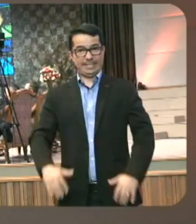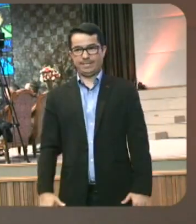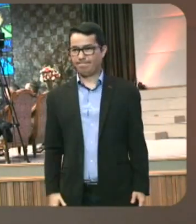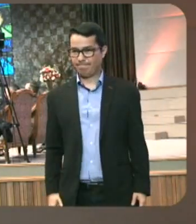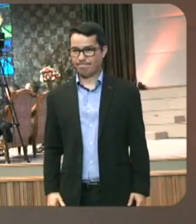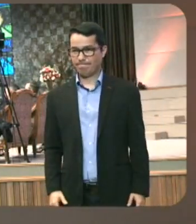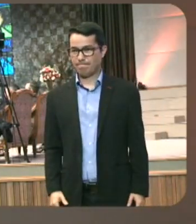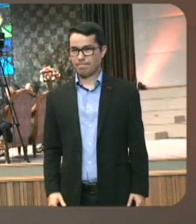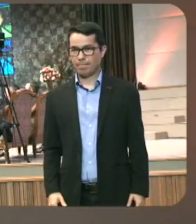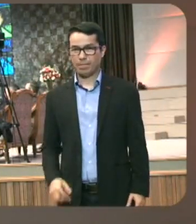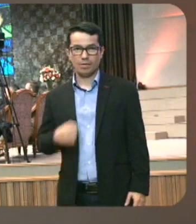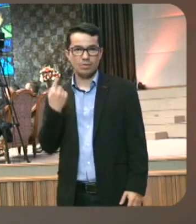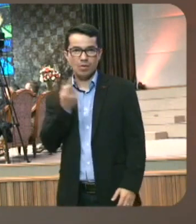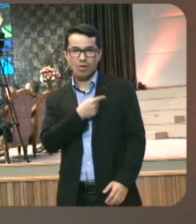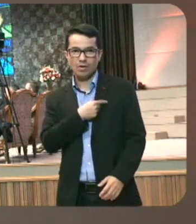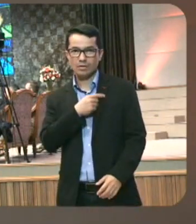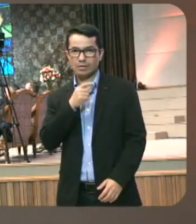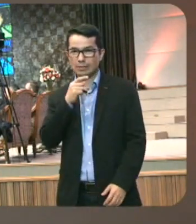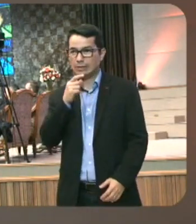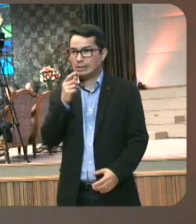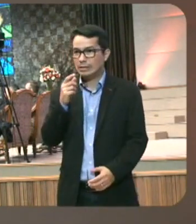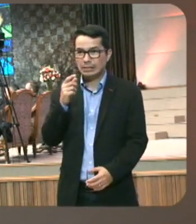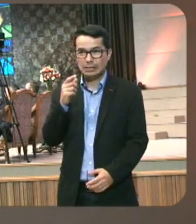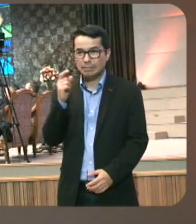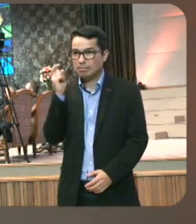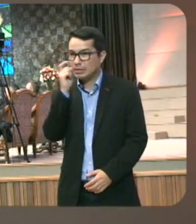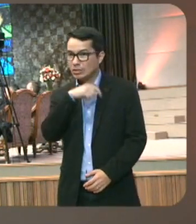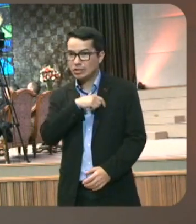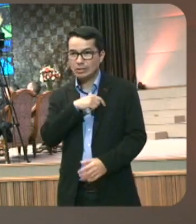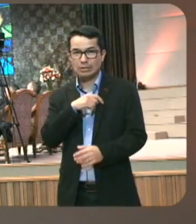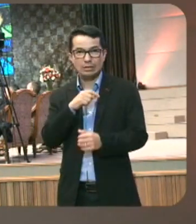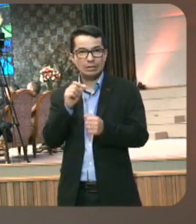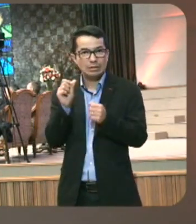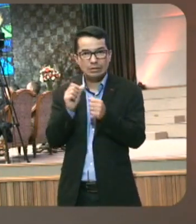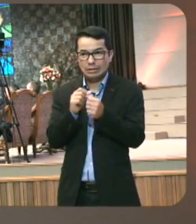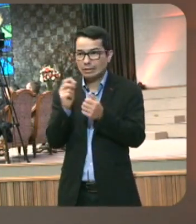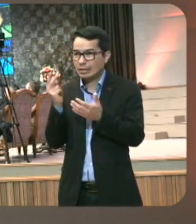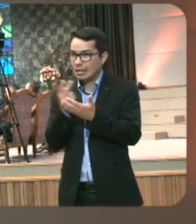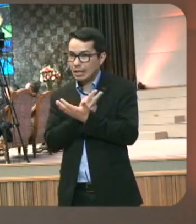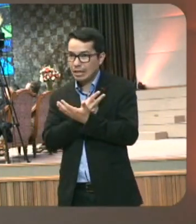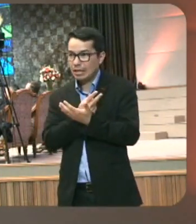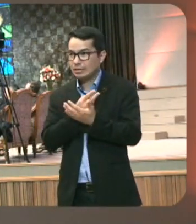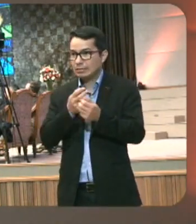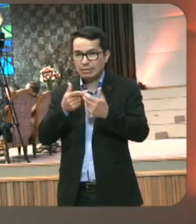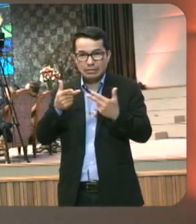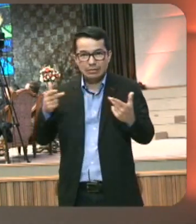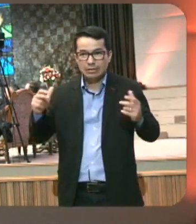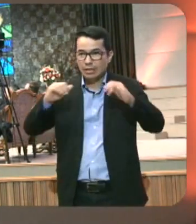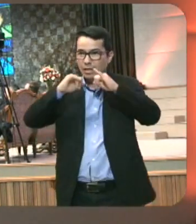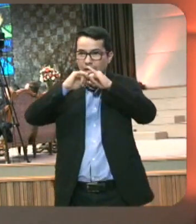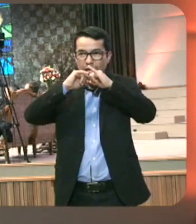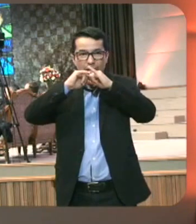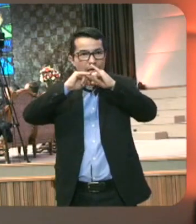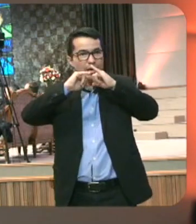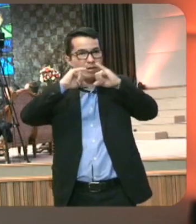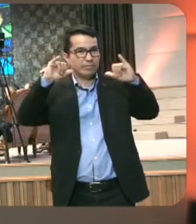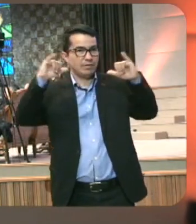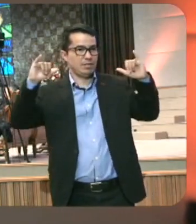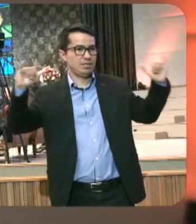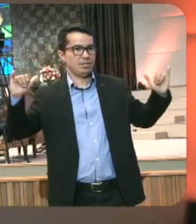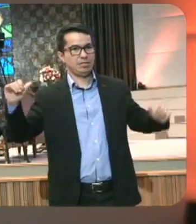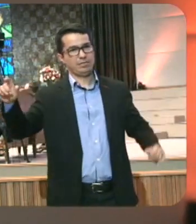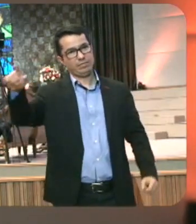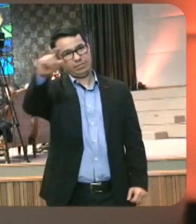curtos, atalhos. E eu quero dizer para você que o mundo de hoje é o que é, porque essa é